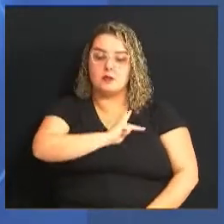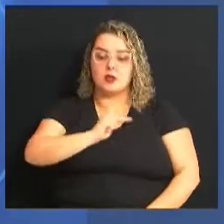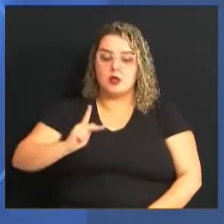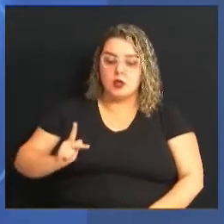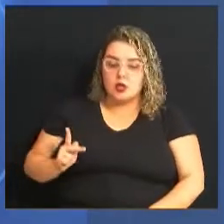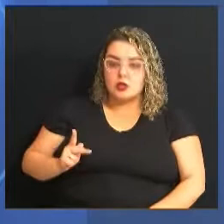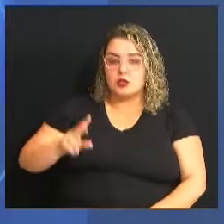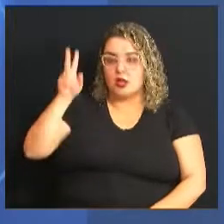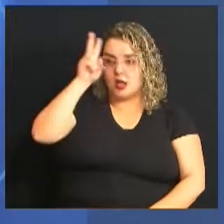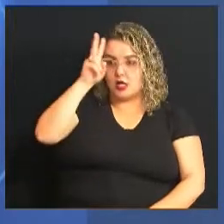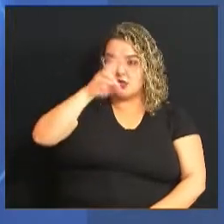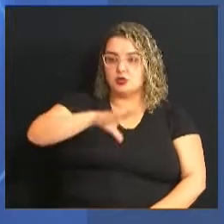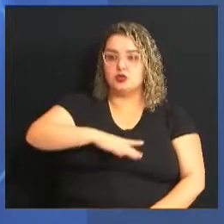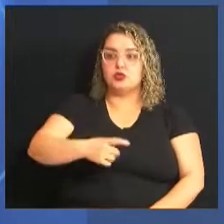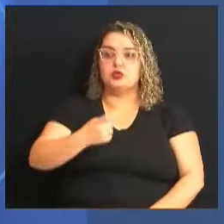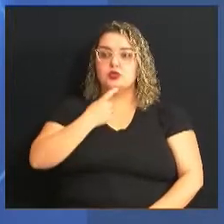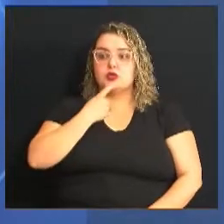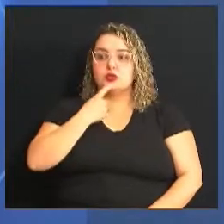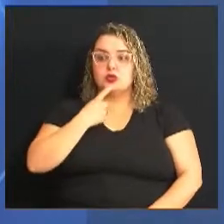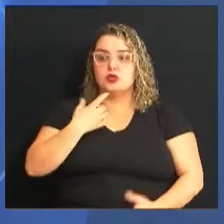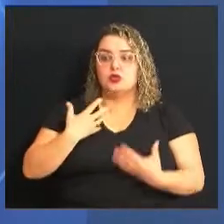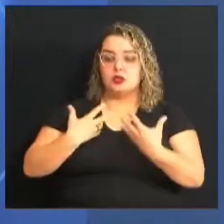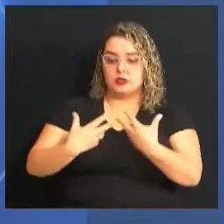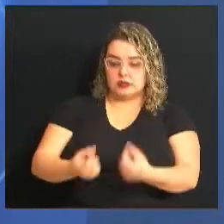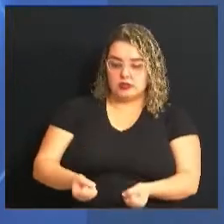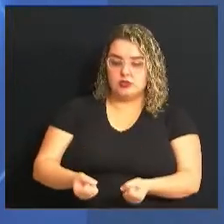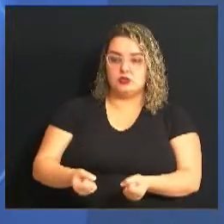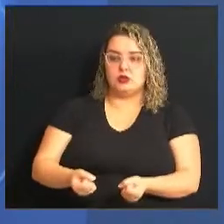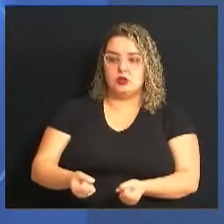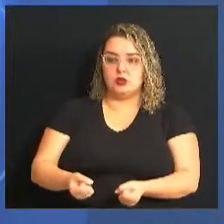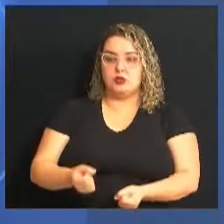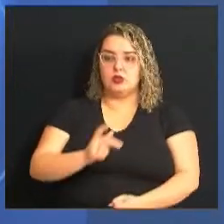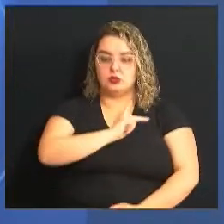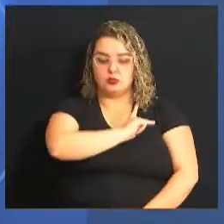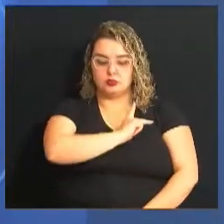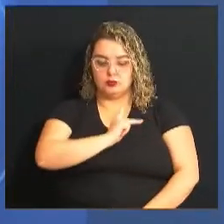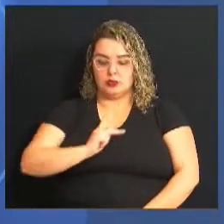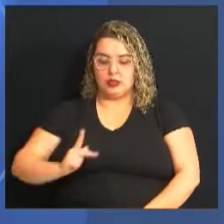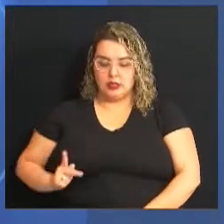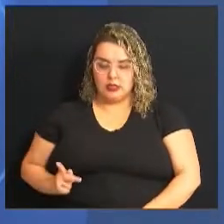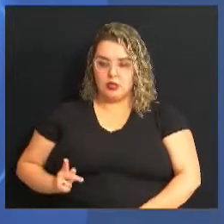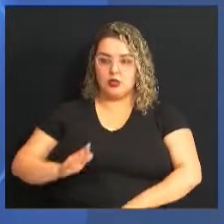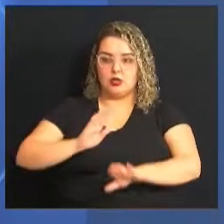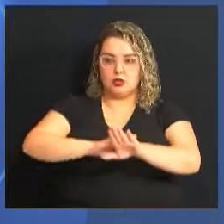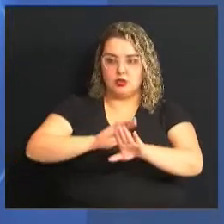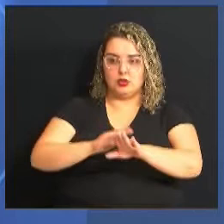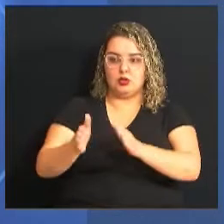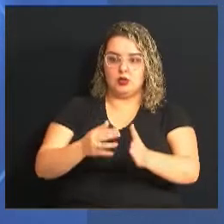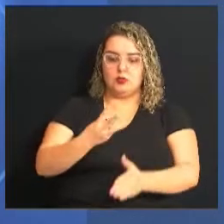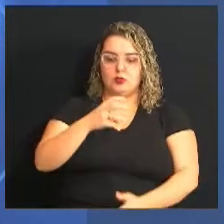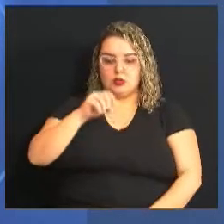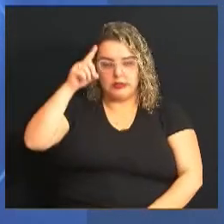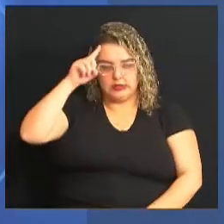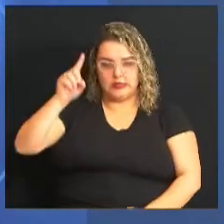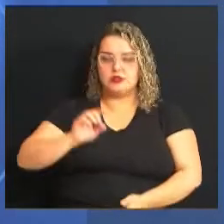história de Campinas. Ela tomou posse e está no cargo em exercício por 30